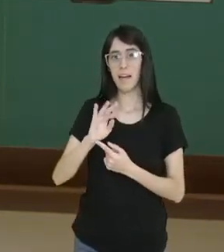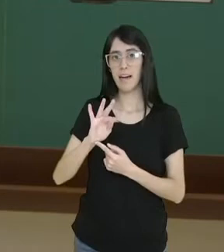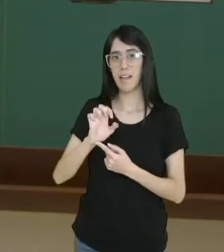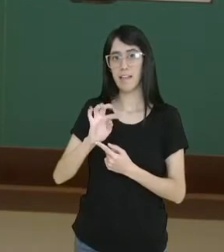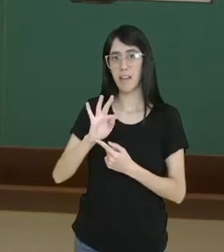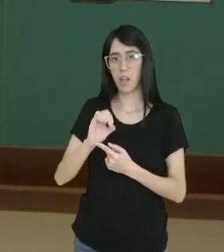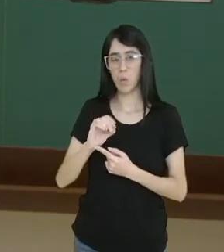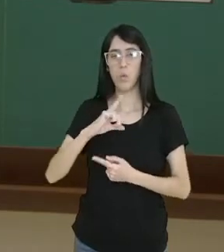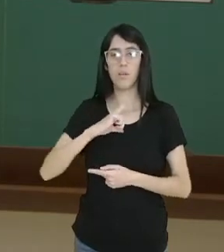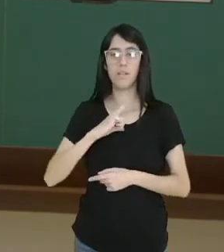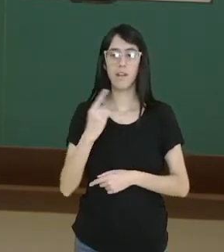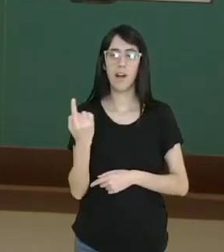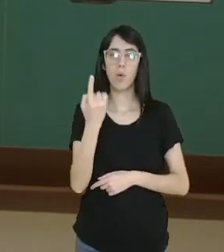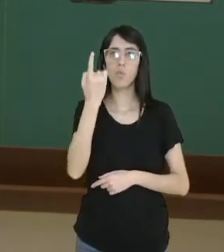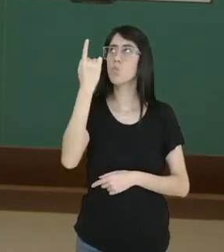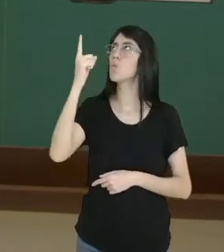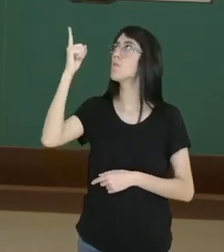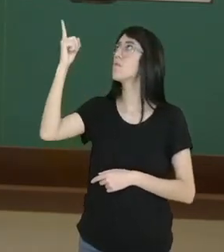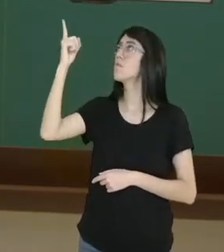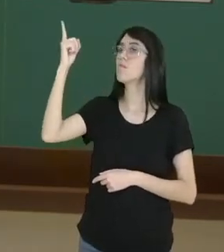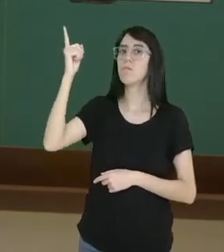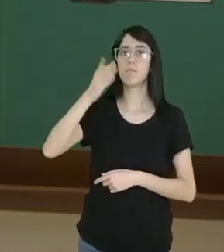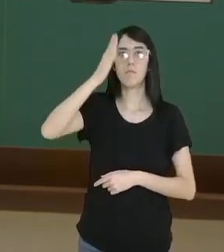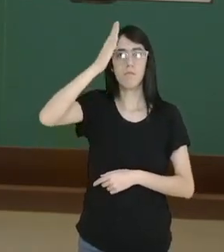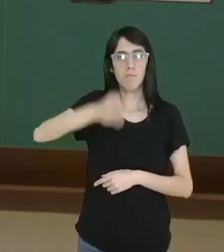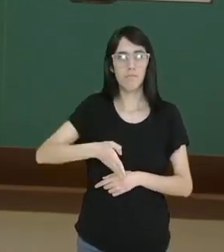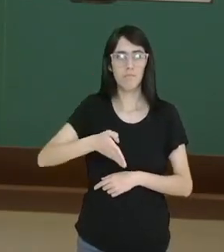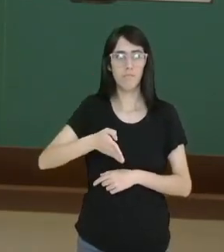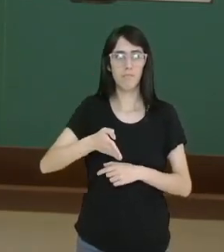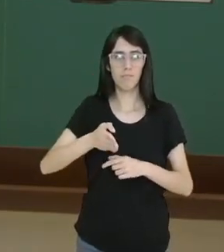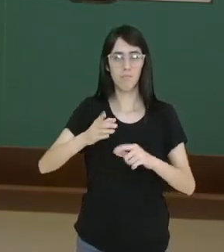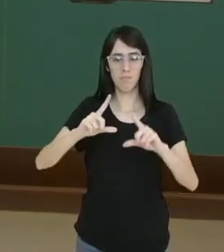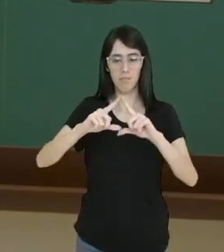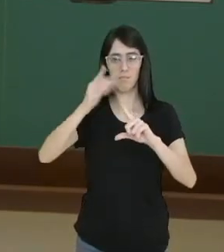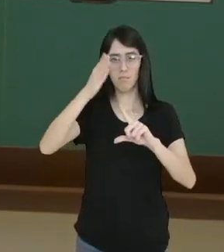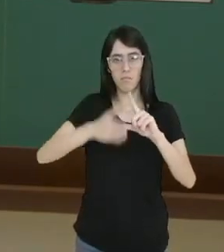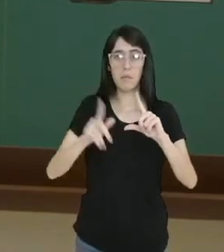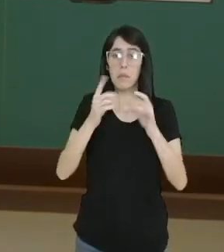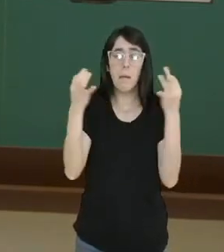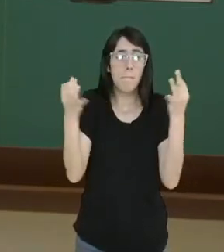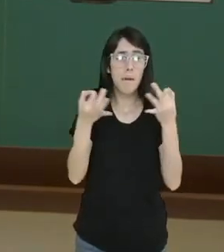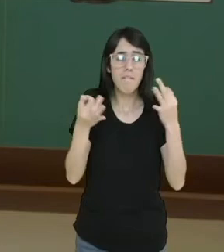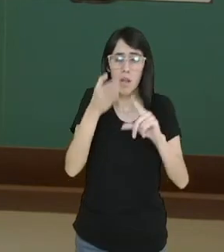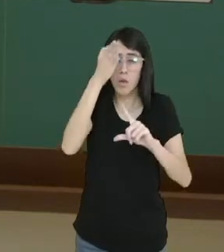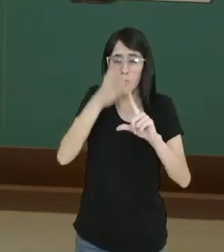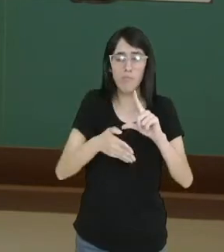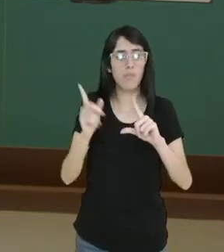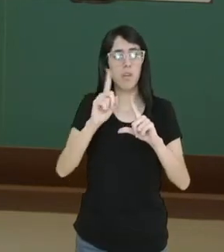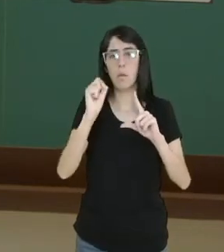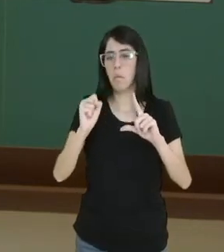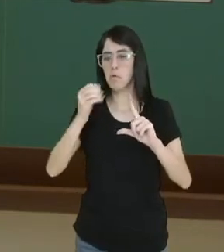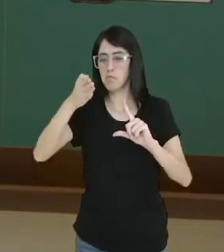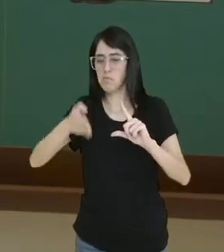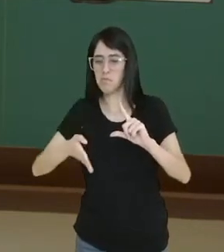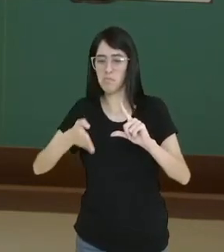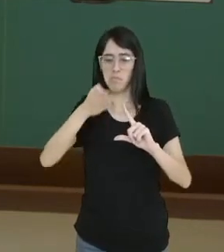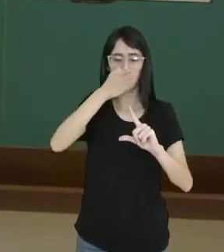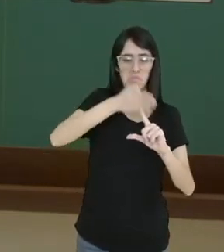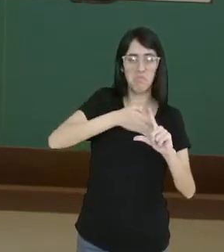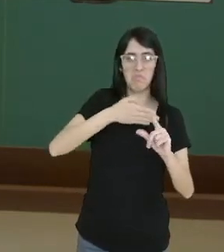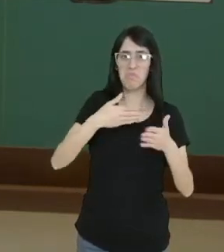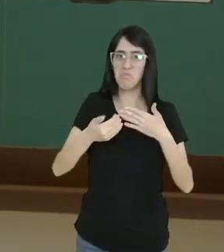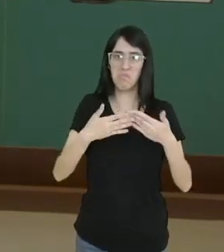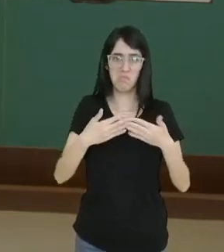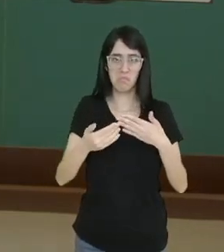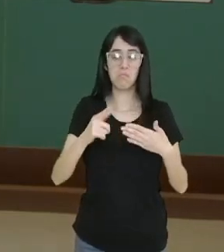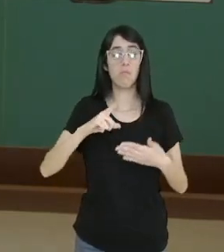que corta o triângulo, não necessariamente no meio, tá? Pode ser em qualquer posição. Então, forma duas